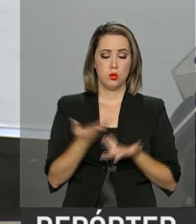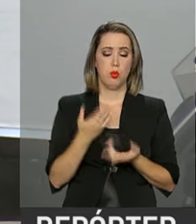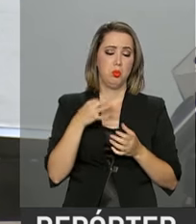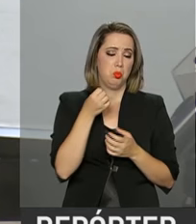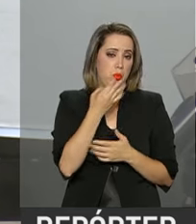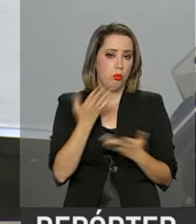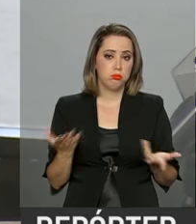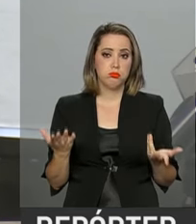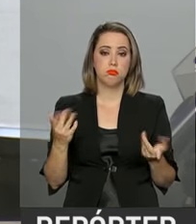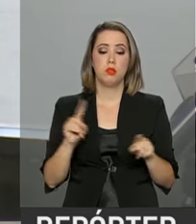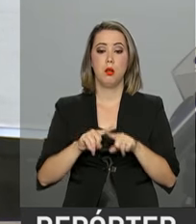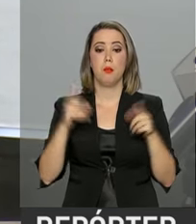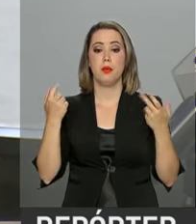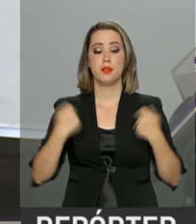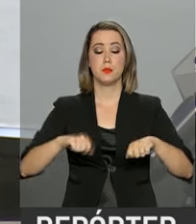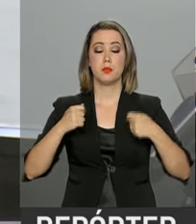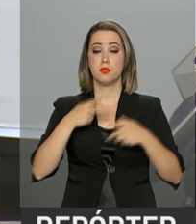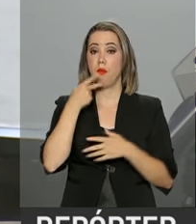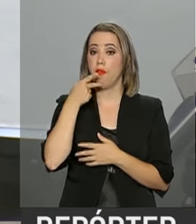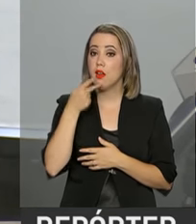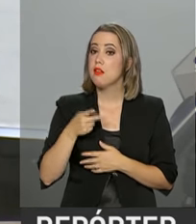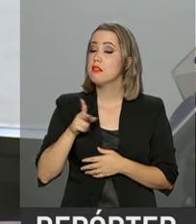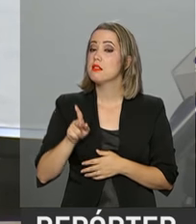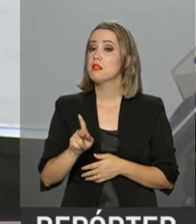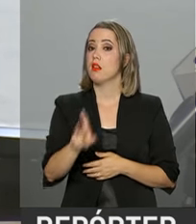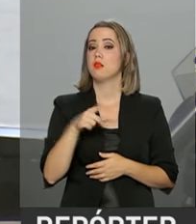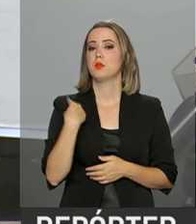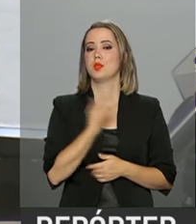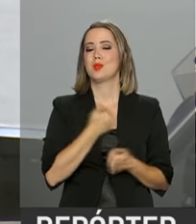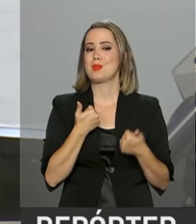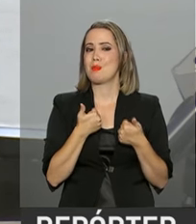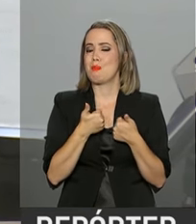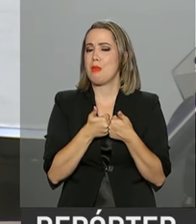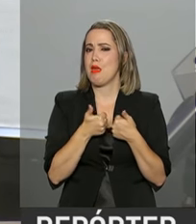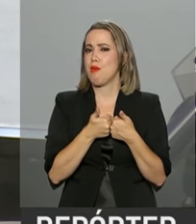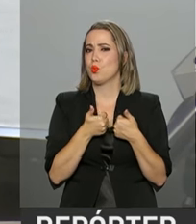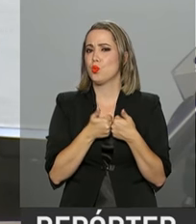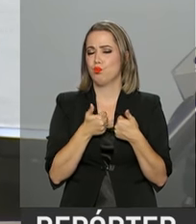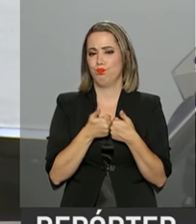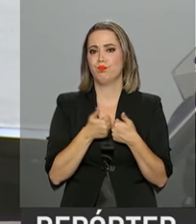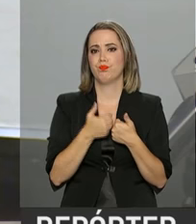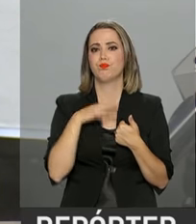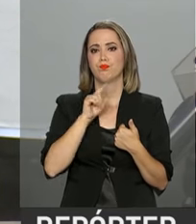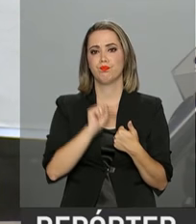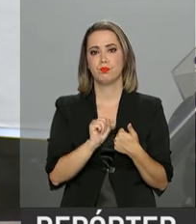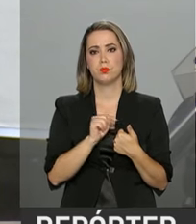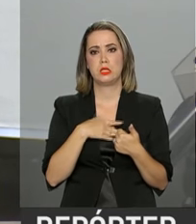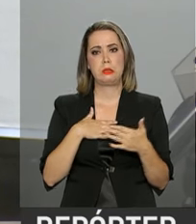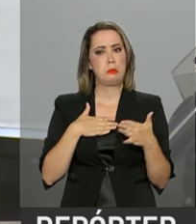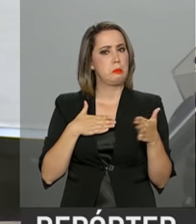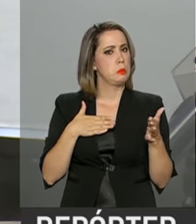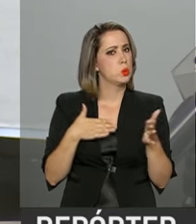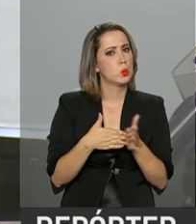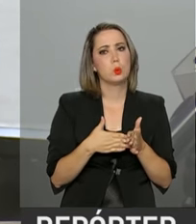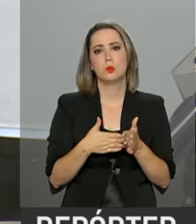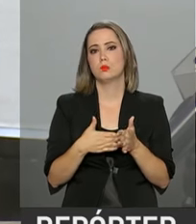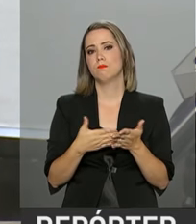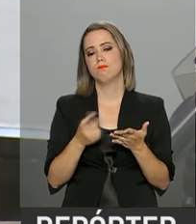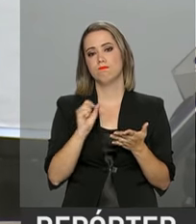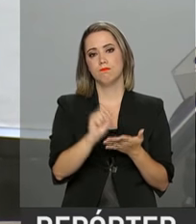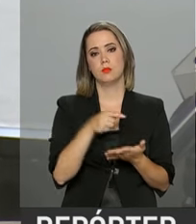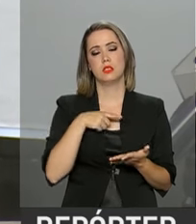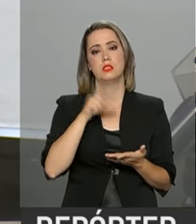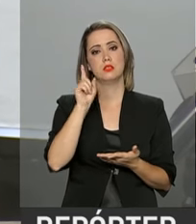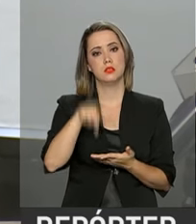bem. Agora, o que nós temos dito é que estamos muito próximos, se não estamos lá, do limite